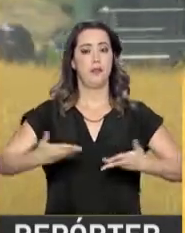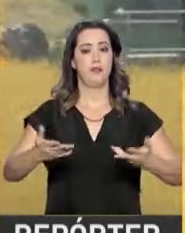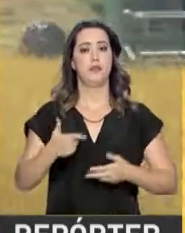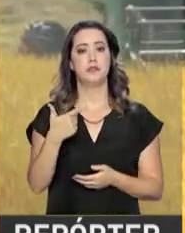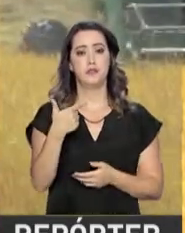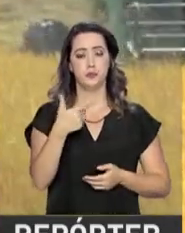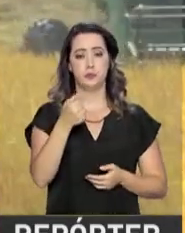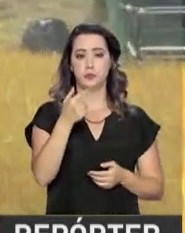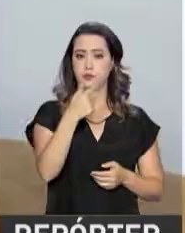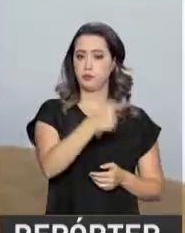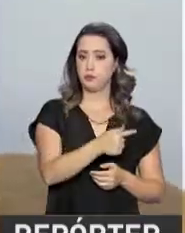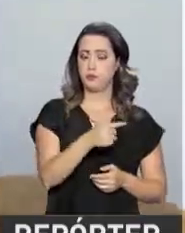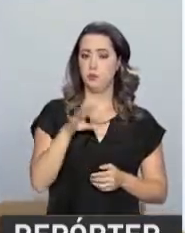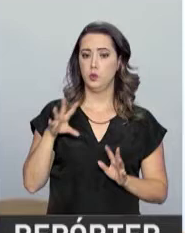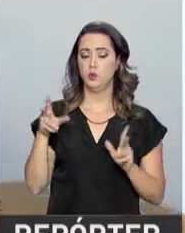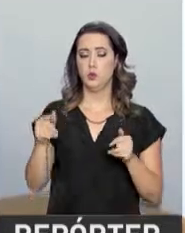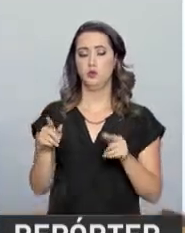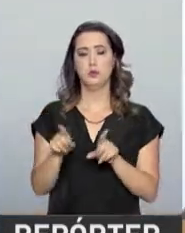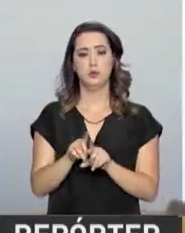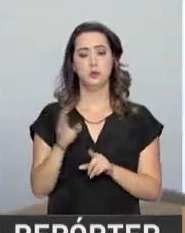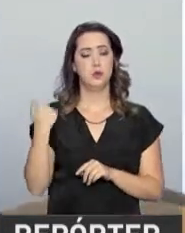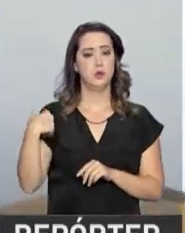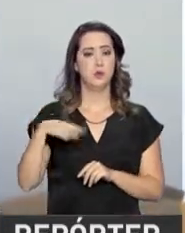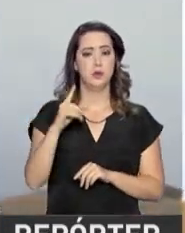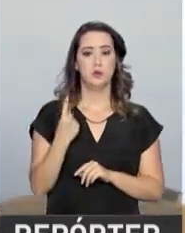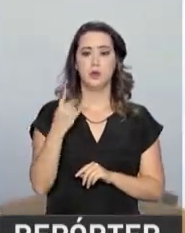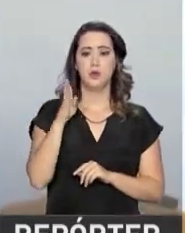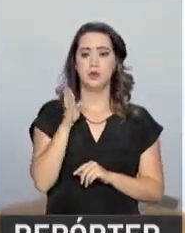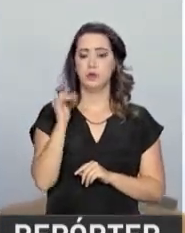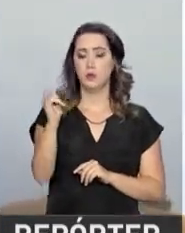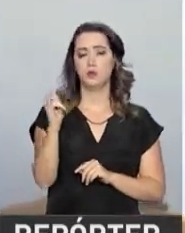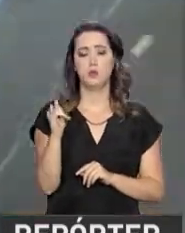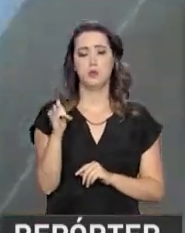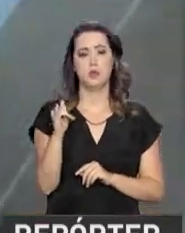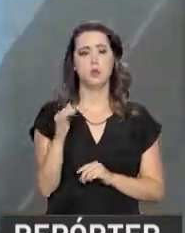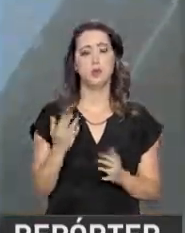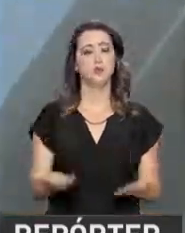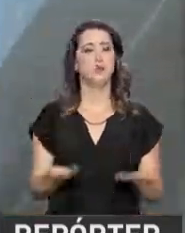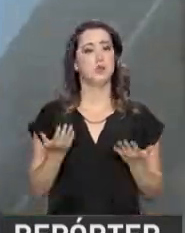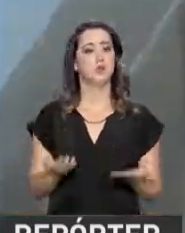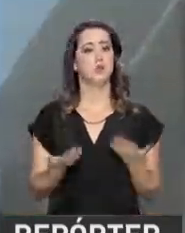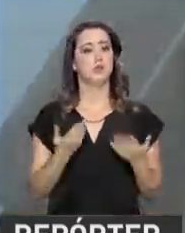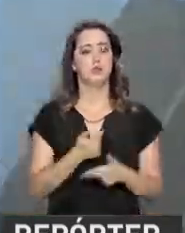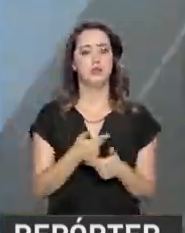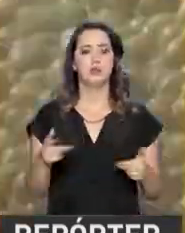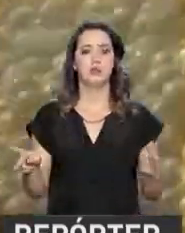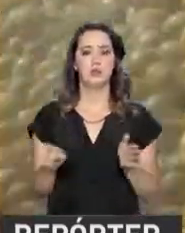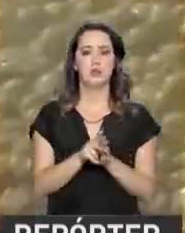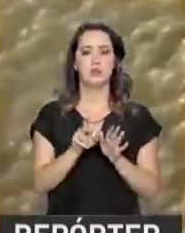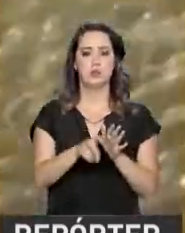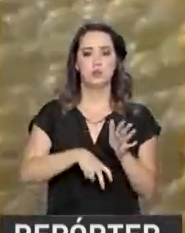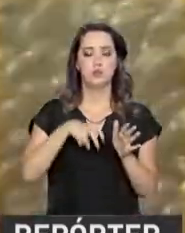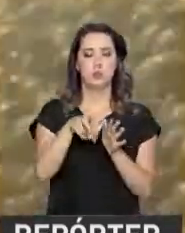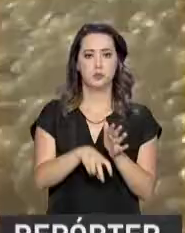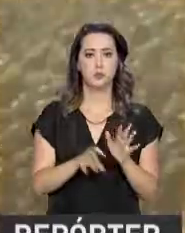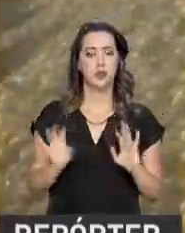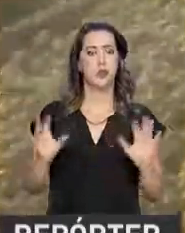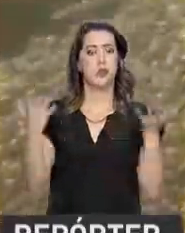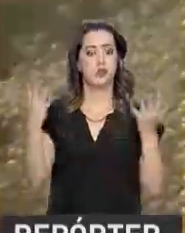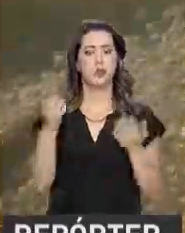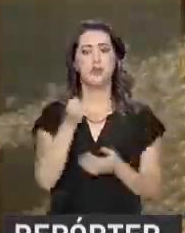2017 no total mais de um bilhão e meio de toneladas de produtos do campo clima